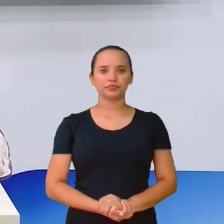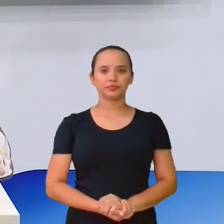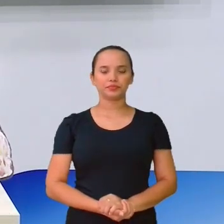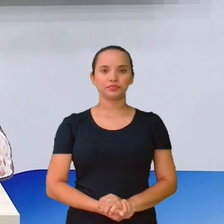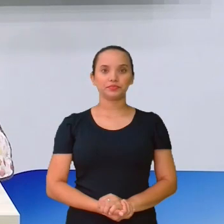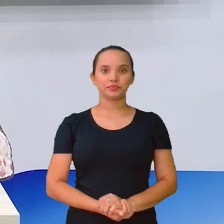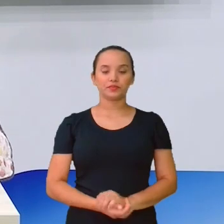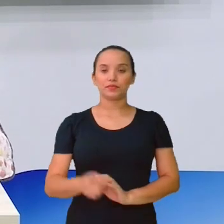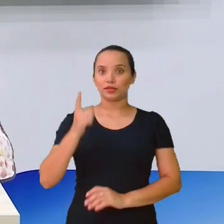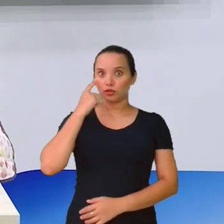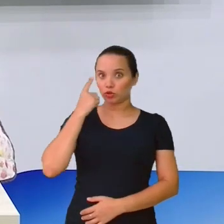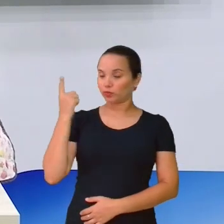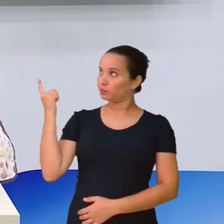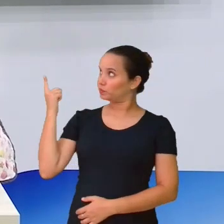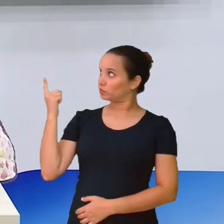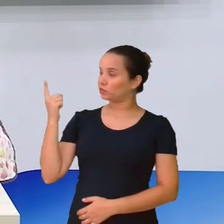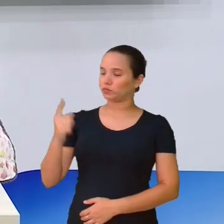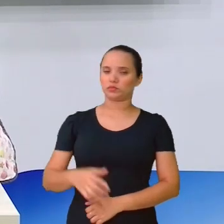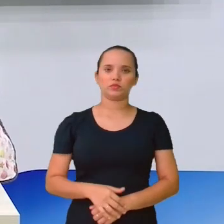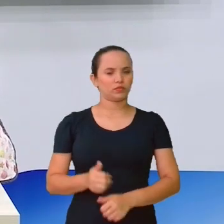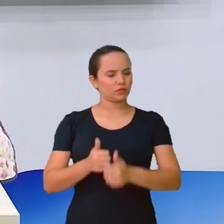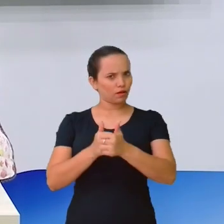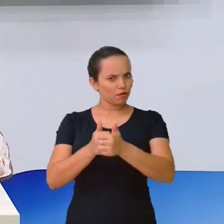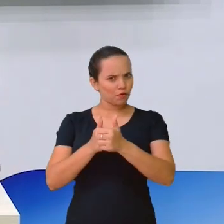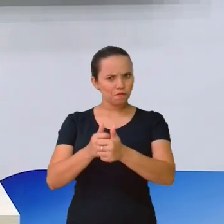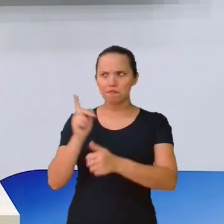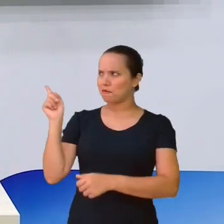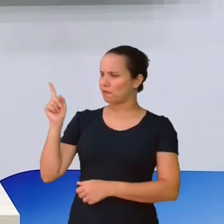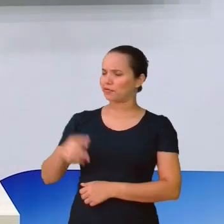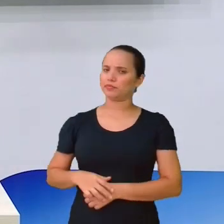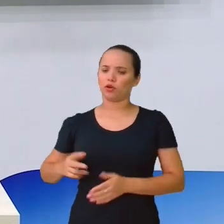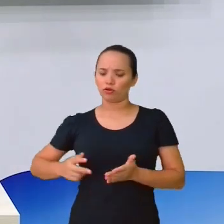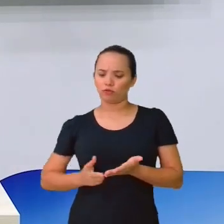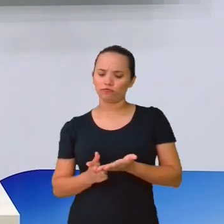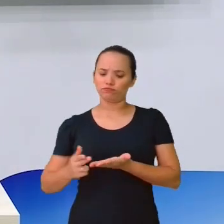Vem fazendo, ó, acompanhando o risco que você fez.